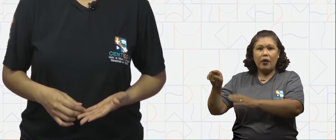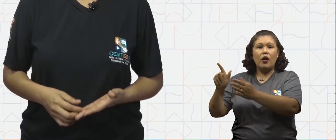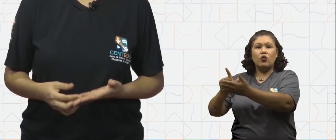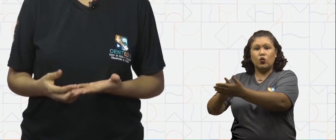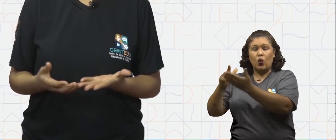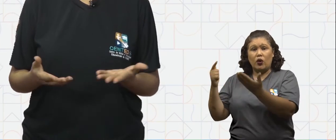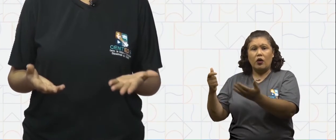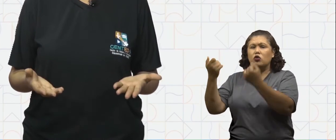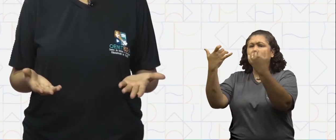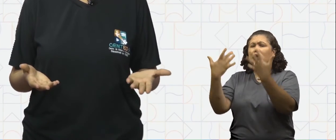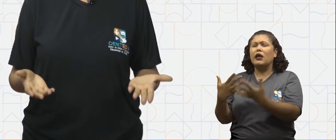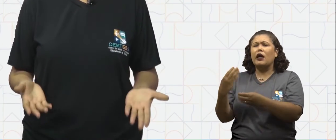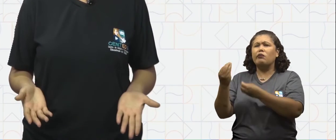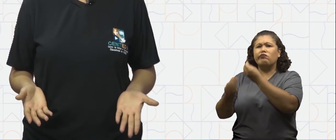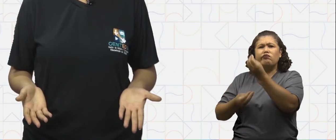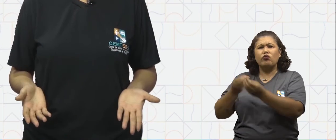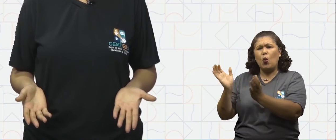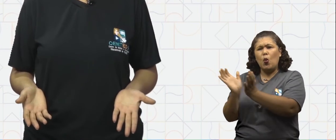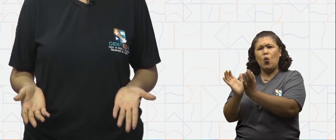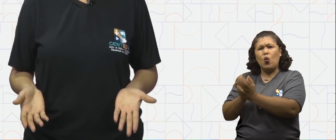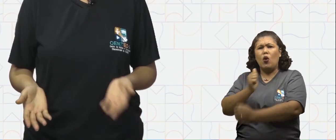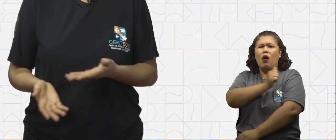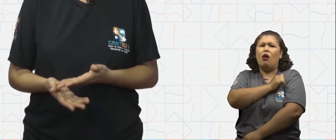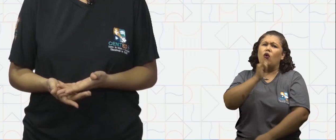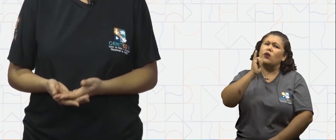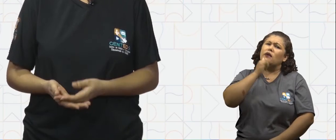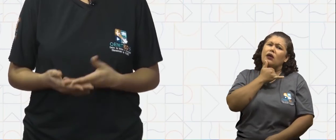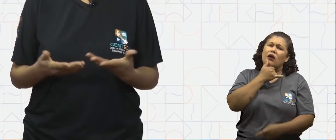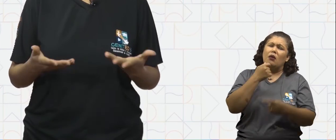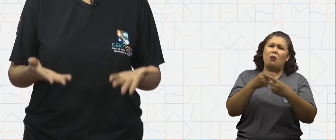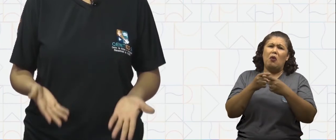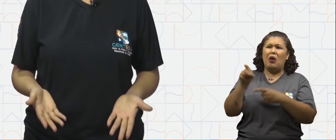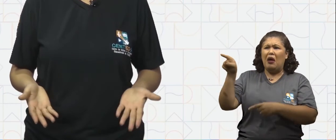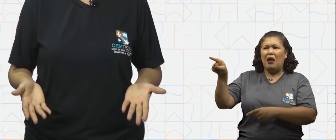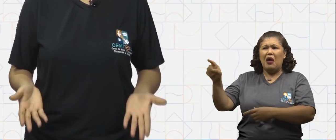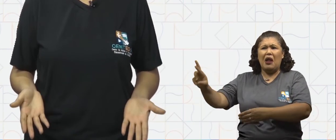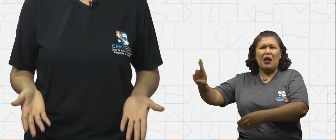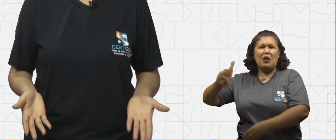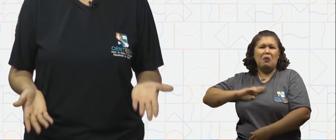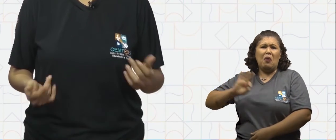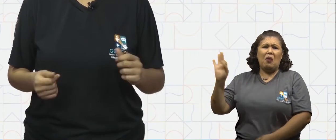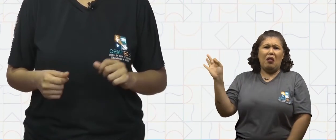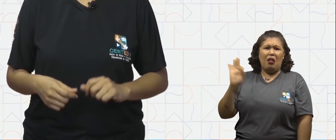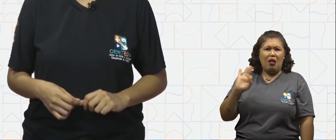ao jornal como os alunos estavam tristes por conta de a equipe ainda não ter lido a